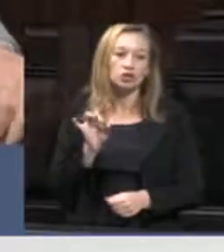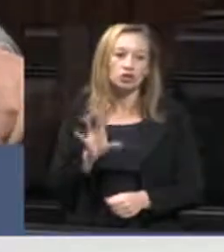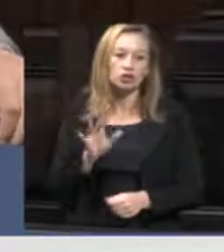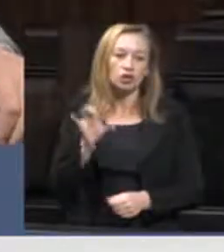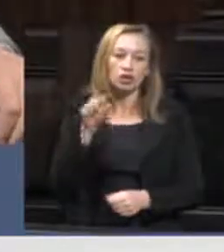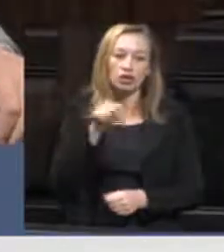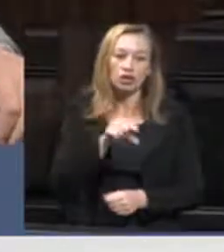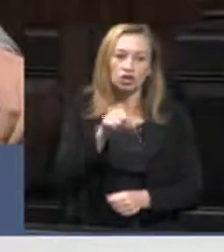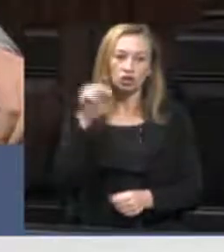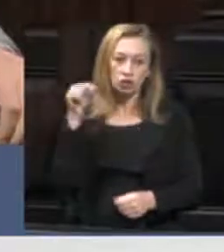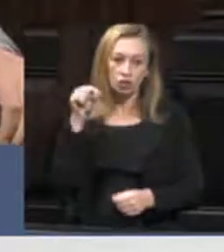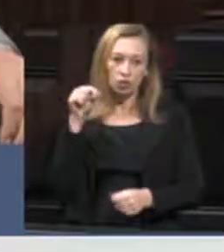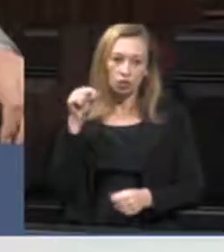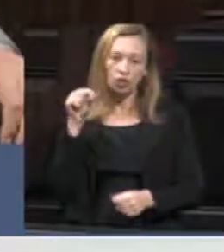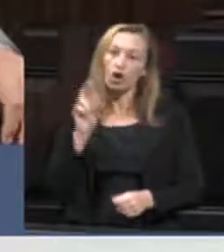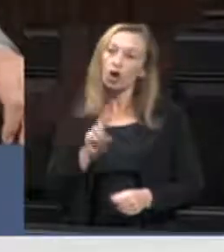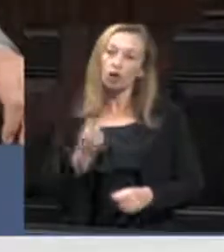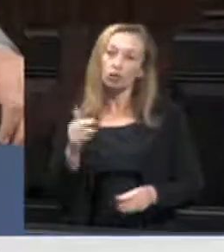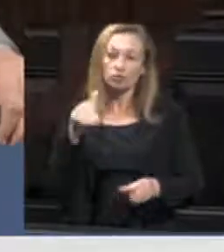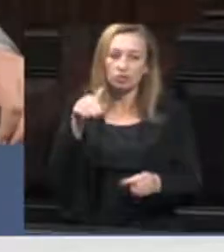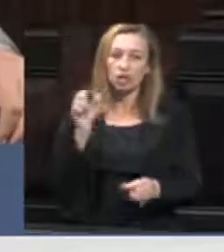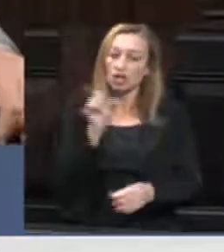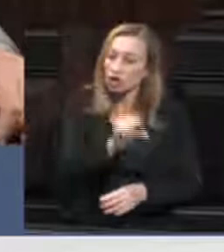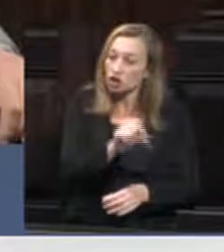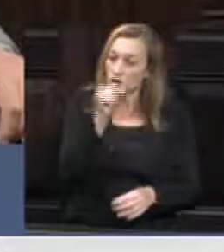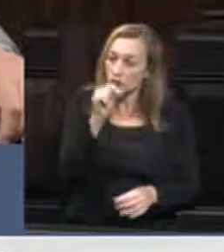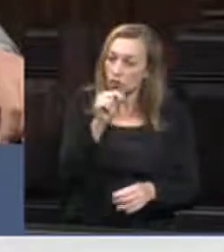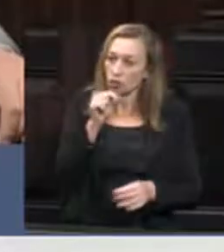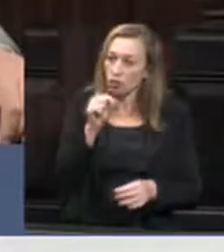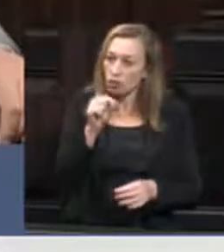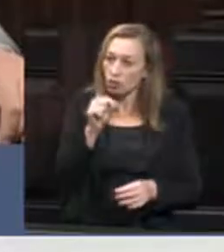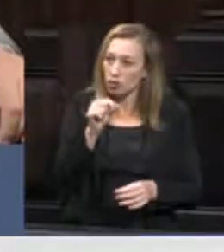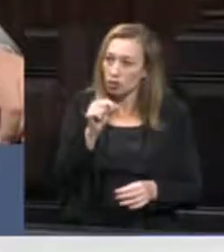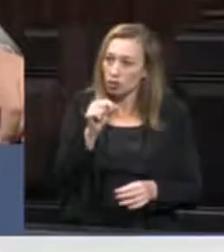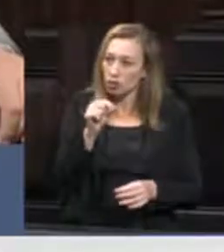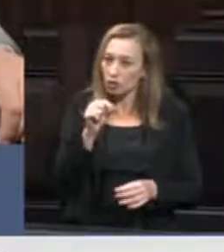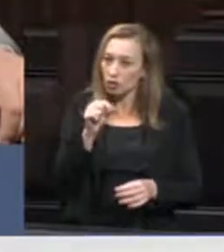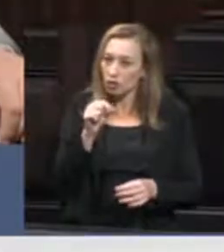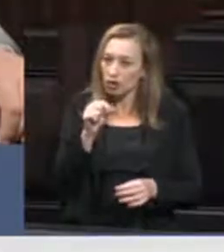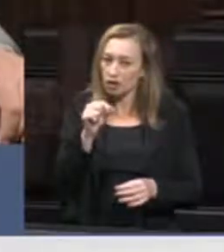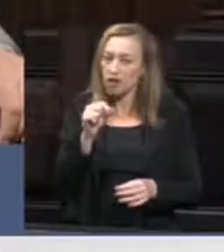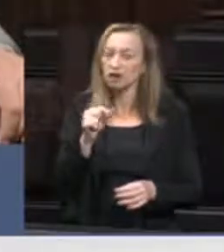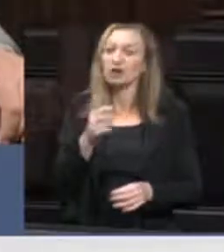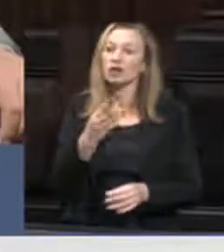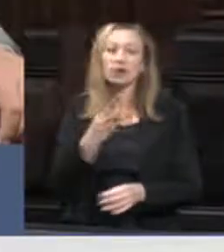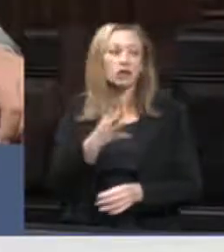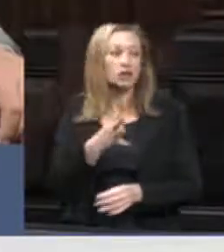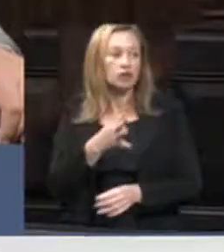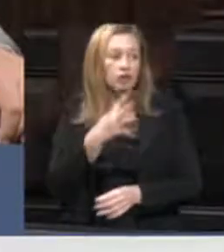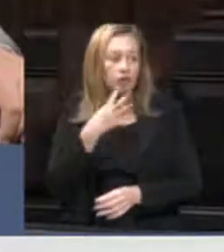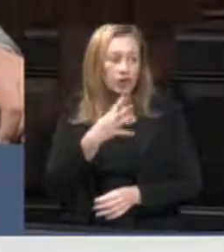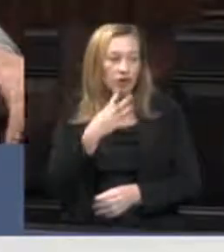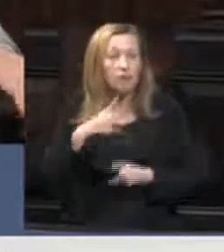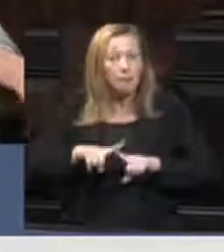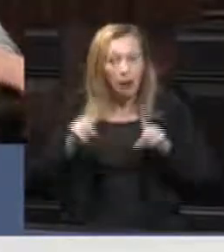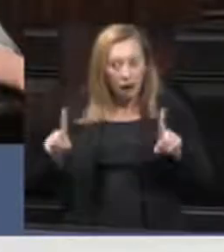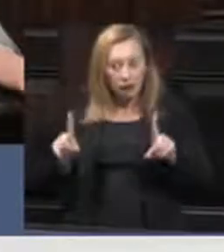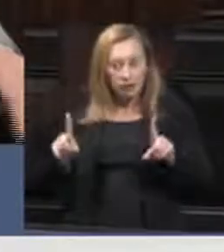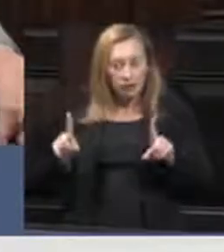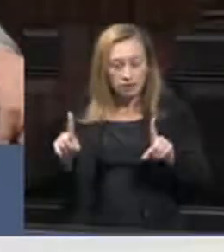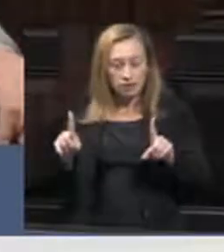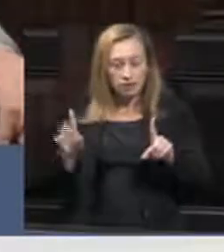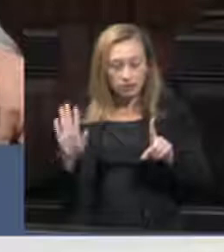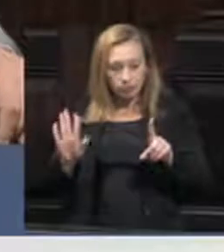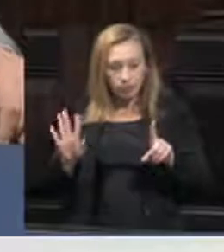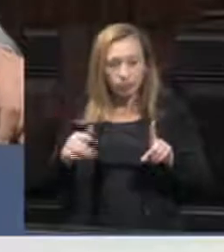daqueles que defendo que o voto deve ser na forma, mas é